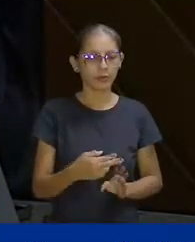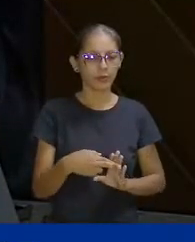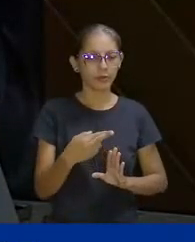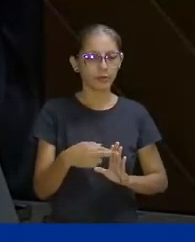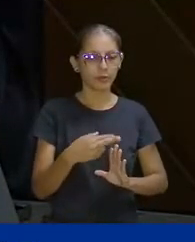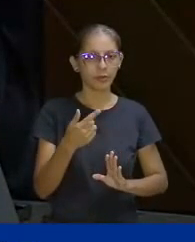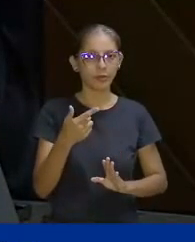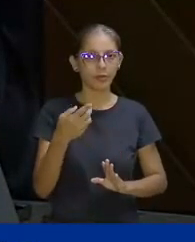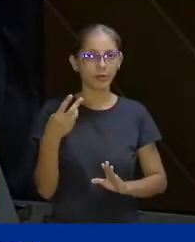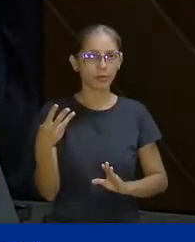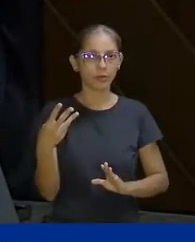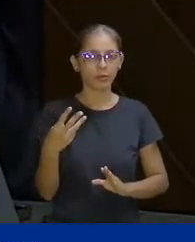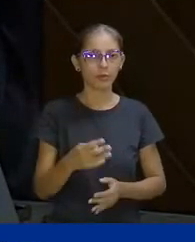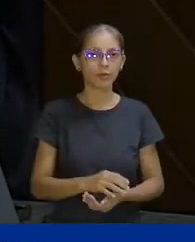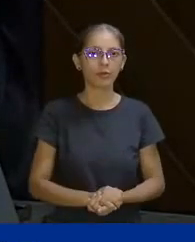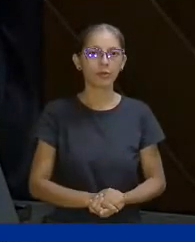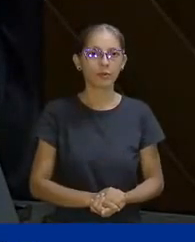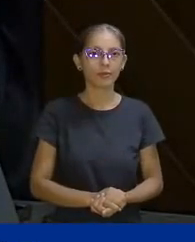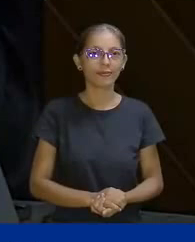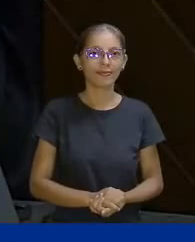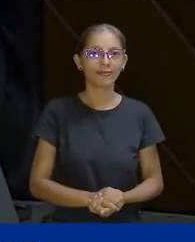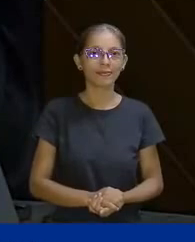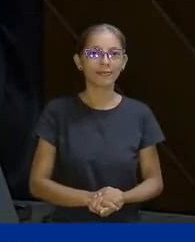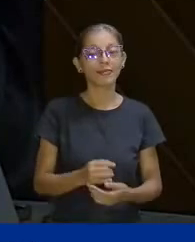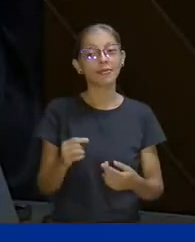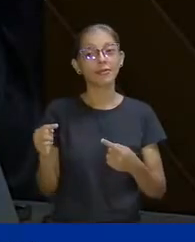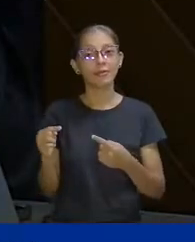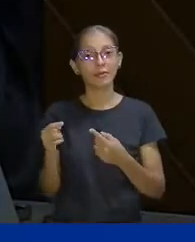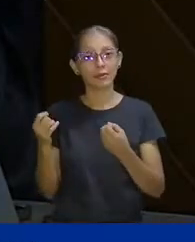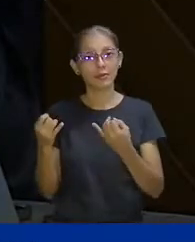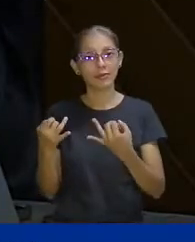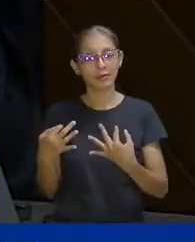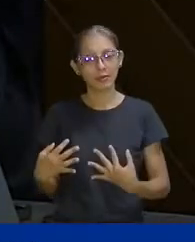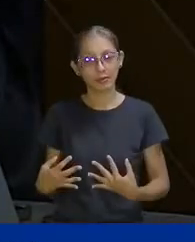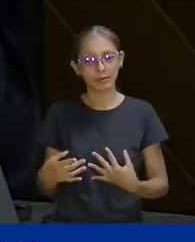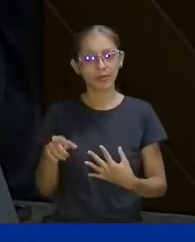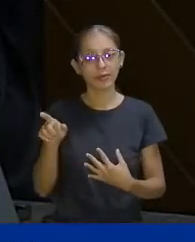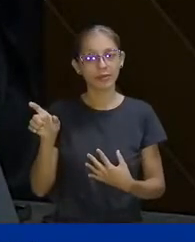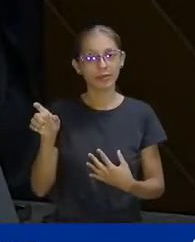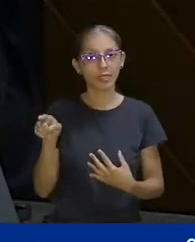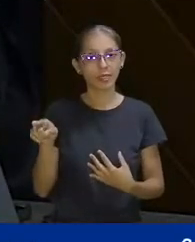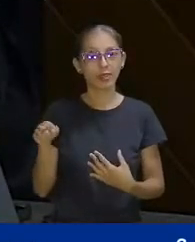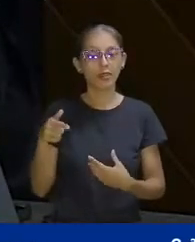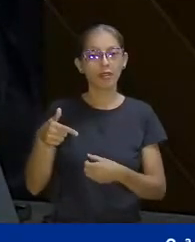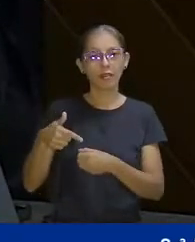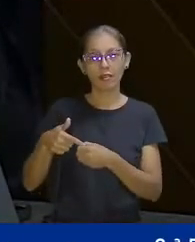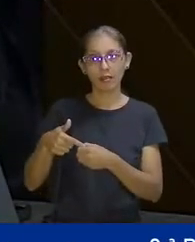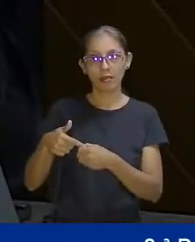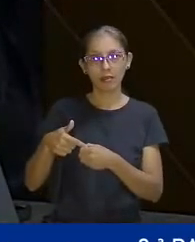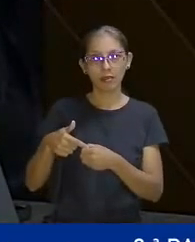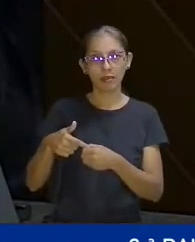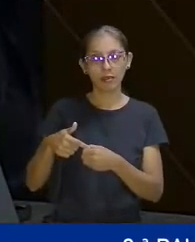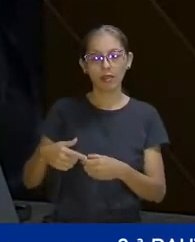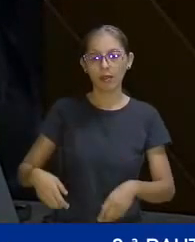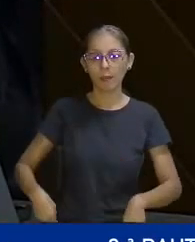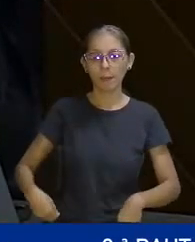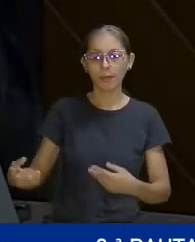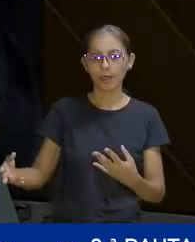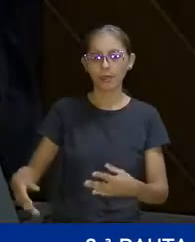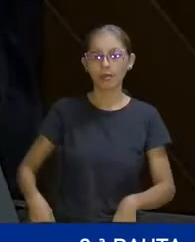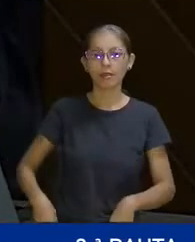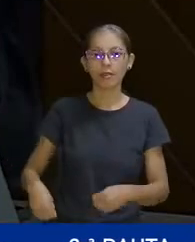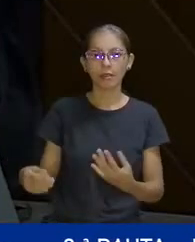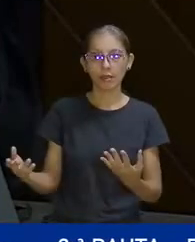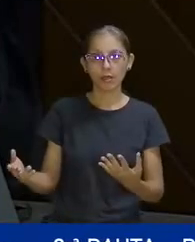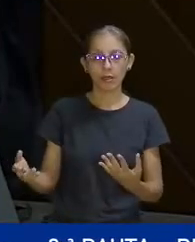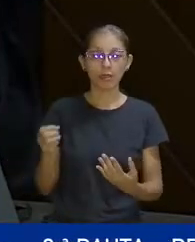TSE estabelece que os gastos com combustíveis são considerados gastos eleitorais apenas na hipótese de